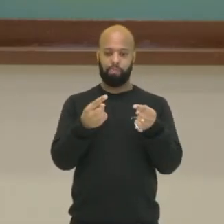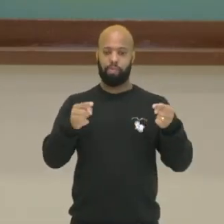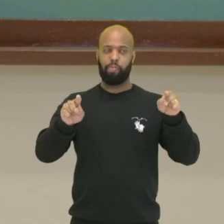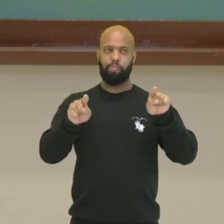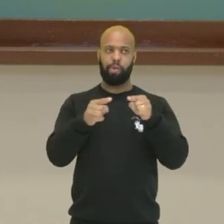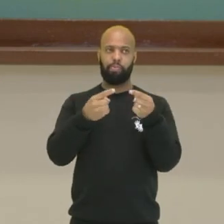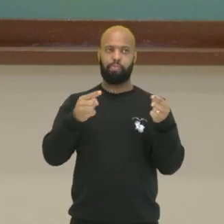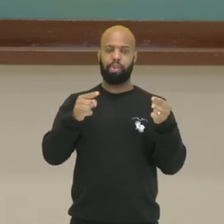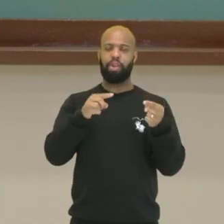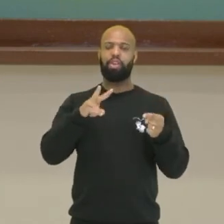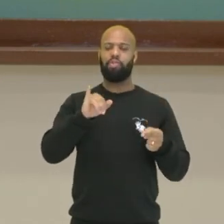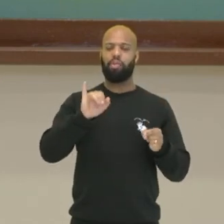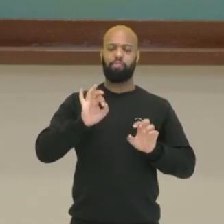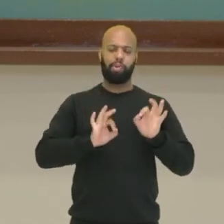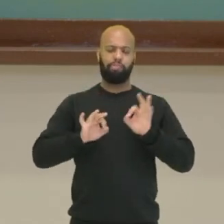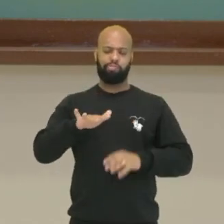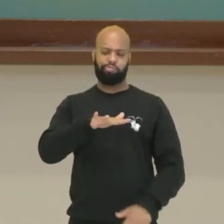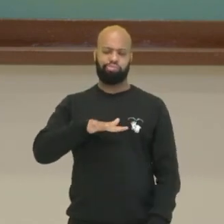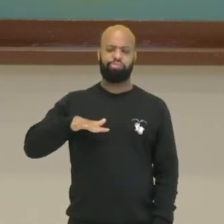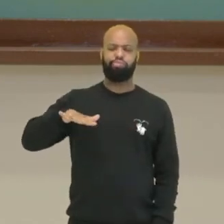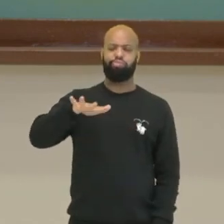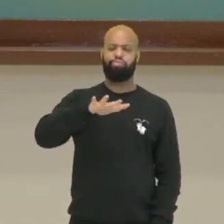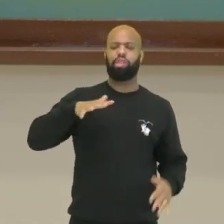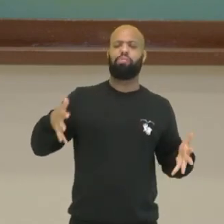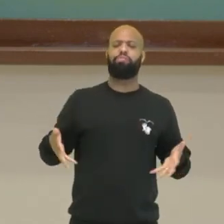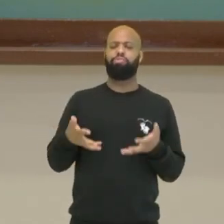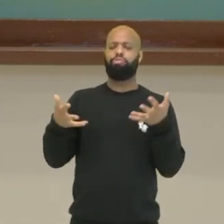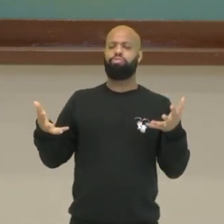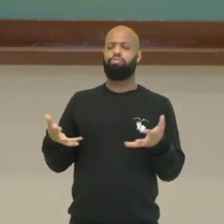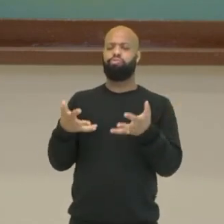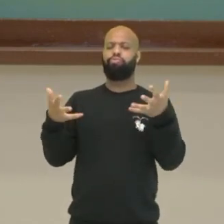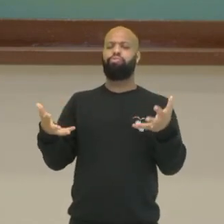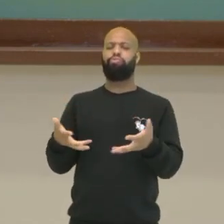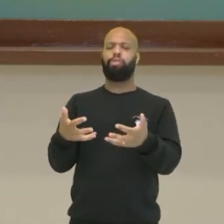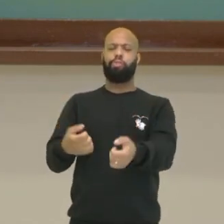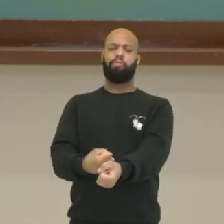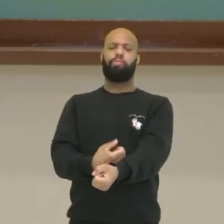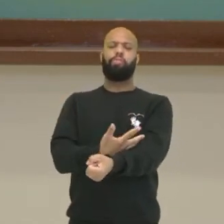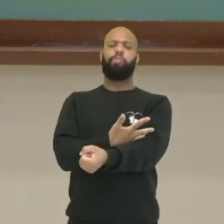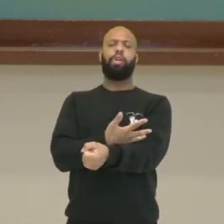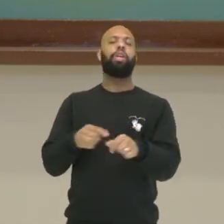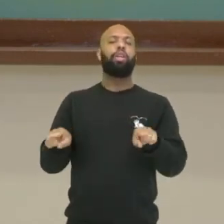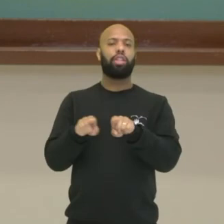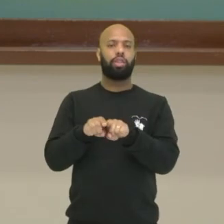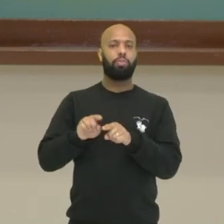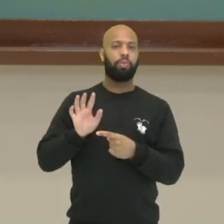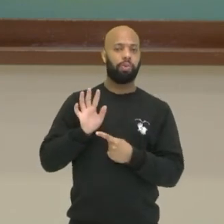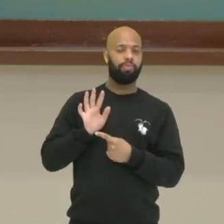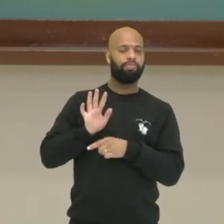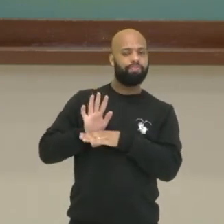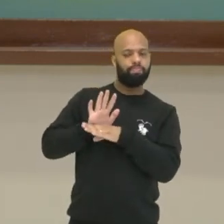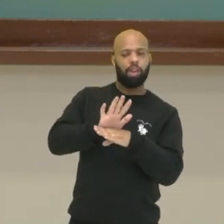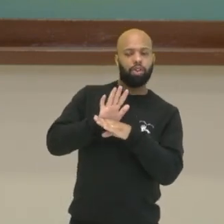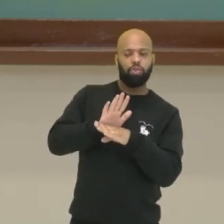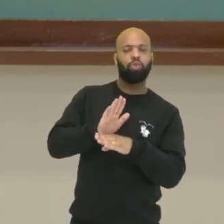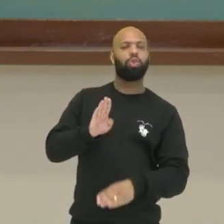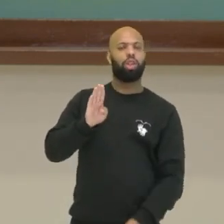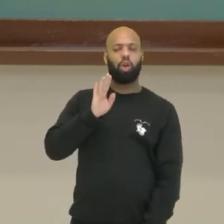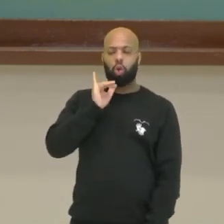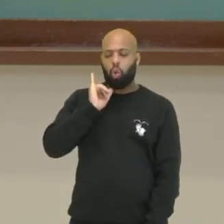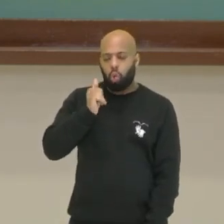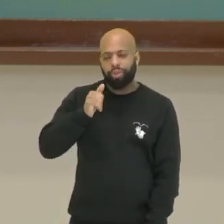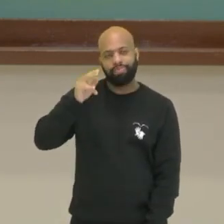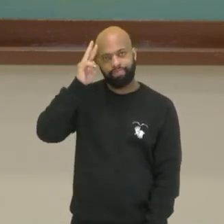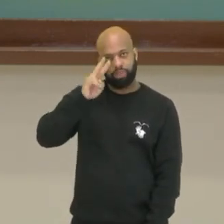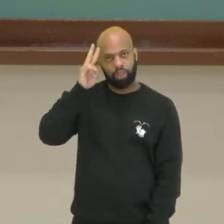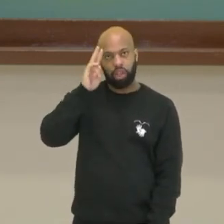vai ambientalizar, além de também ajudar a contar uma história. Às vezes, se a cena é um